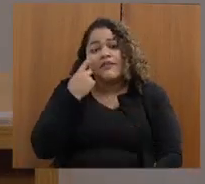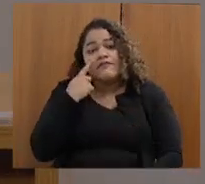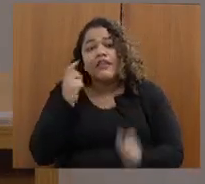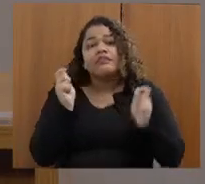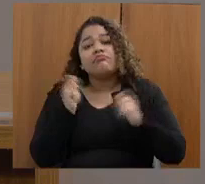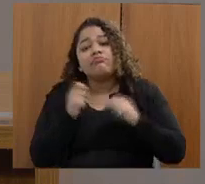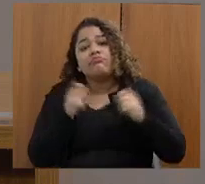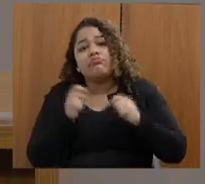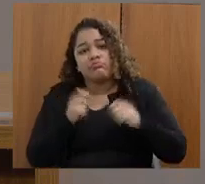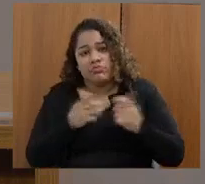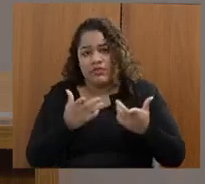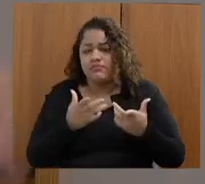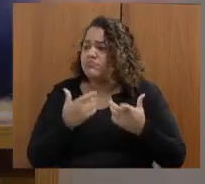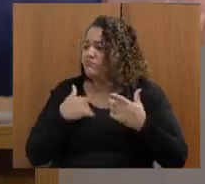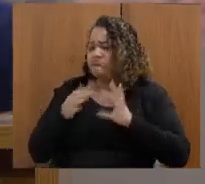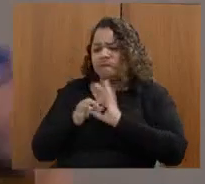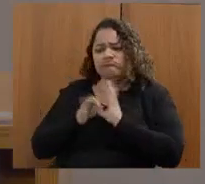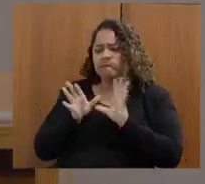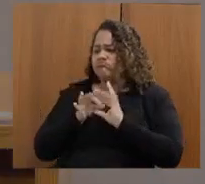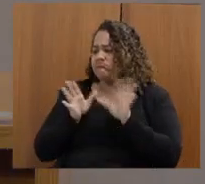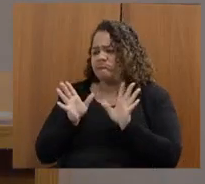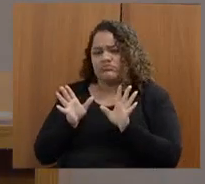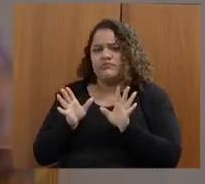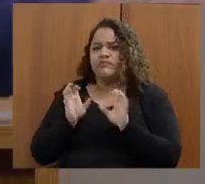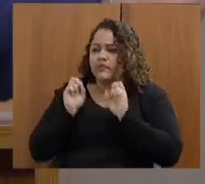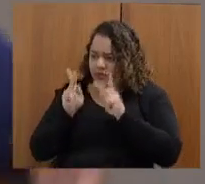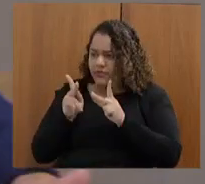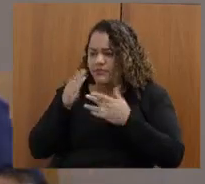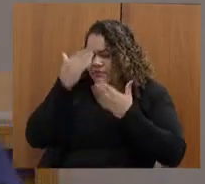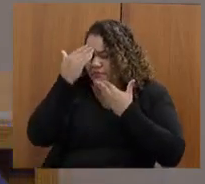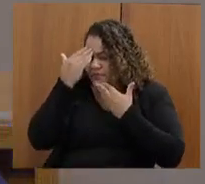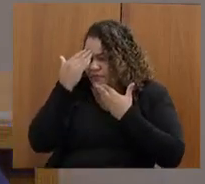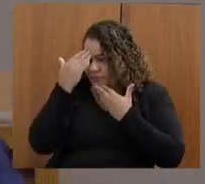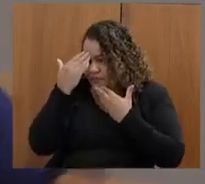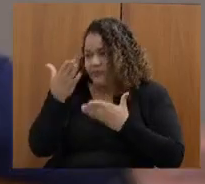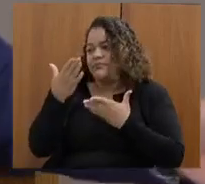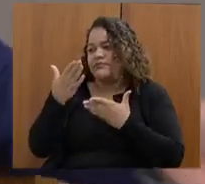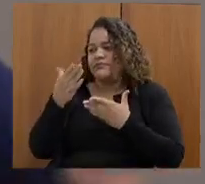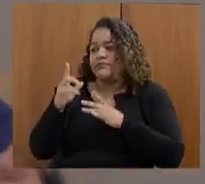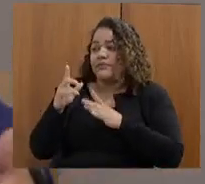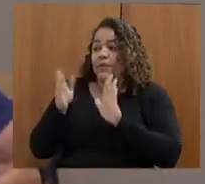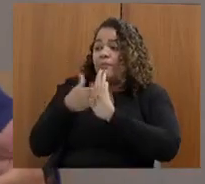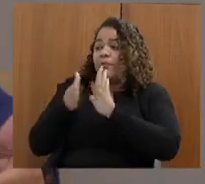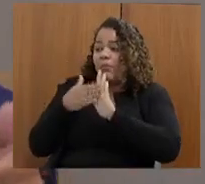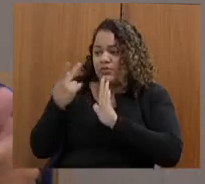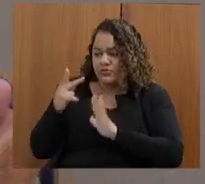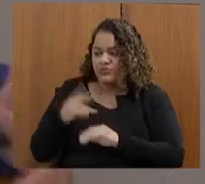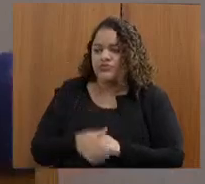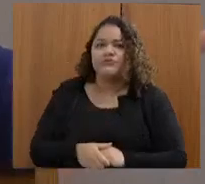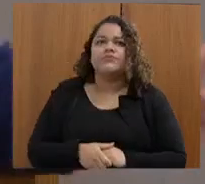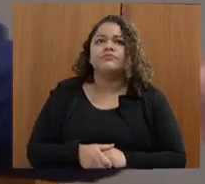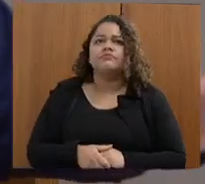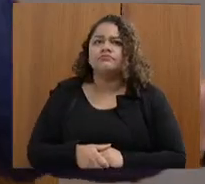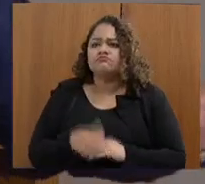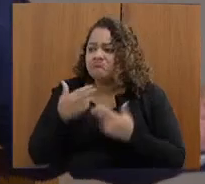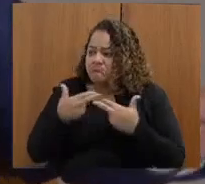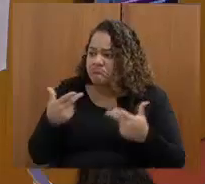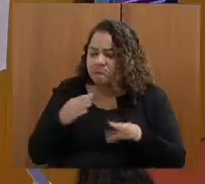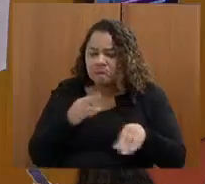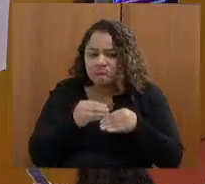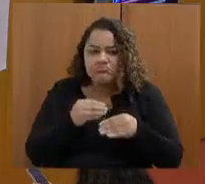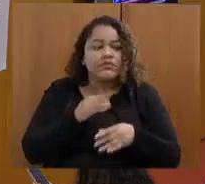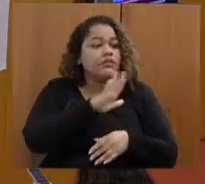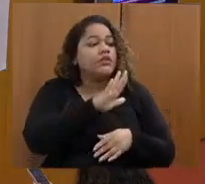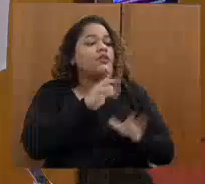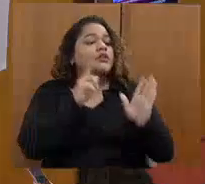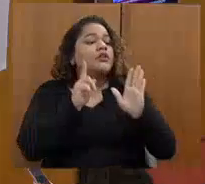Total disposição para isso Obrigado pelo pela proposição algum ponto para sentar aqui eu tô perguntando